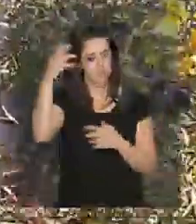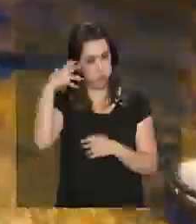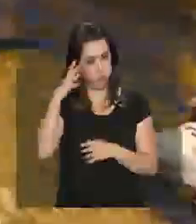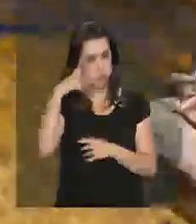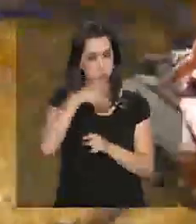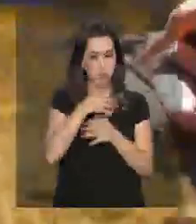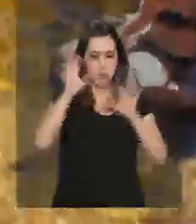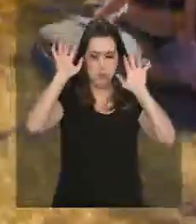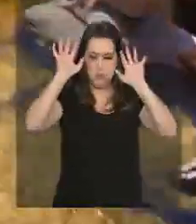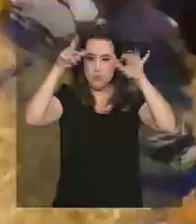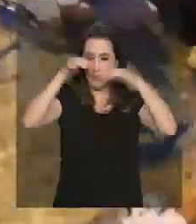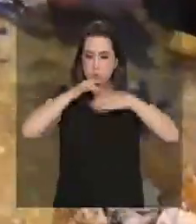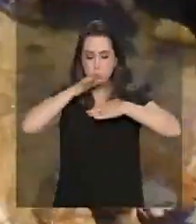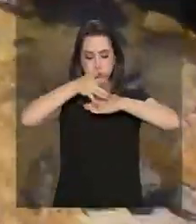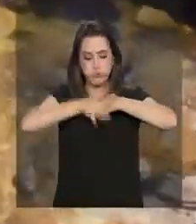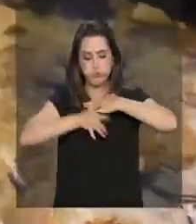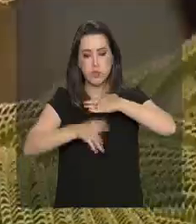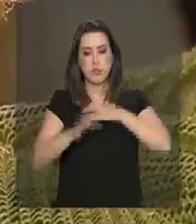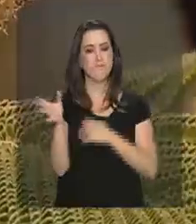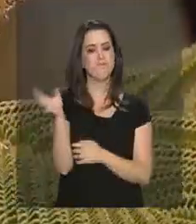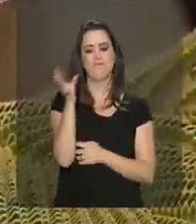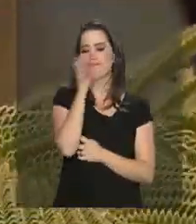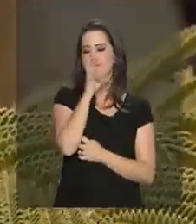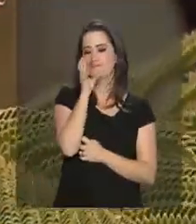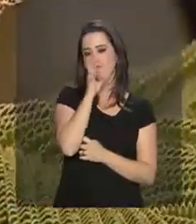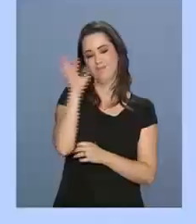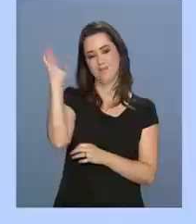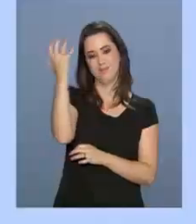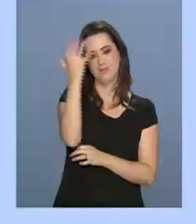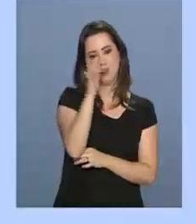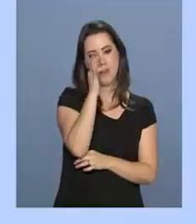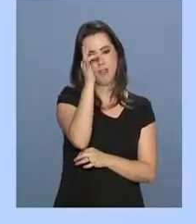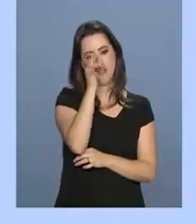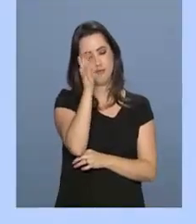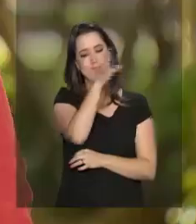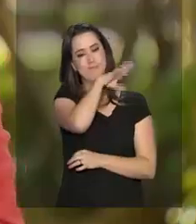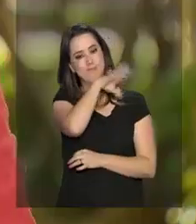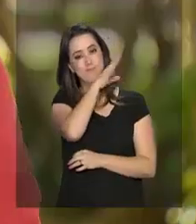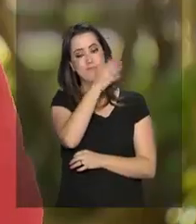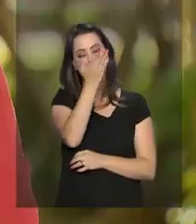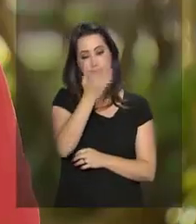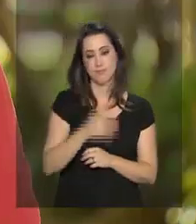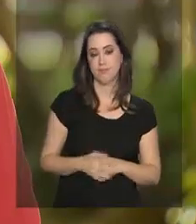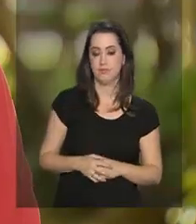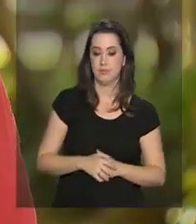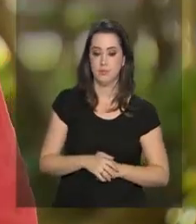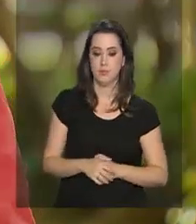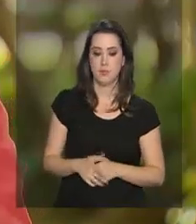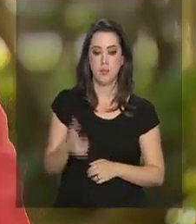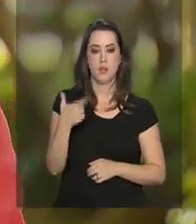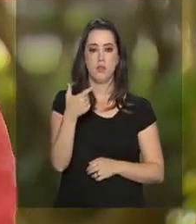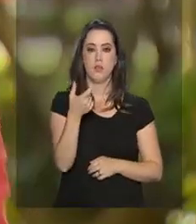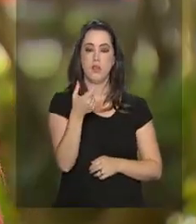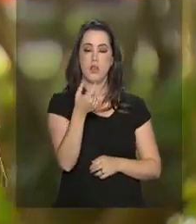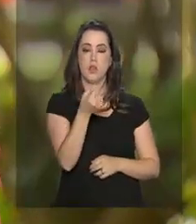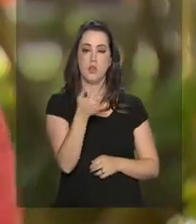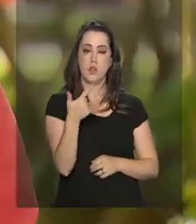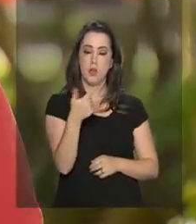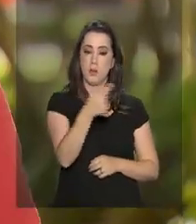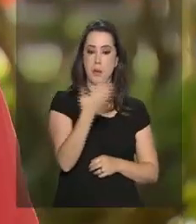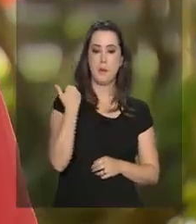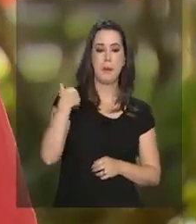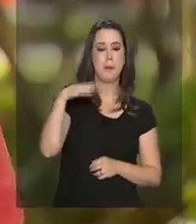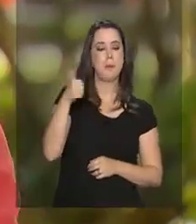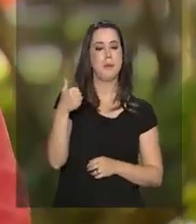além de contemplar a beleza da flora e fauna em 2017 mais de 10 milhões